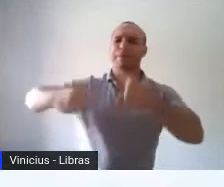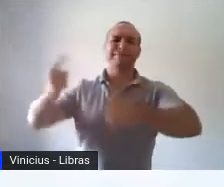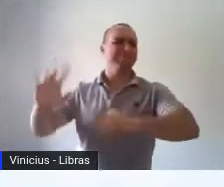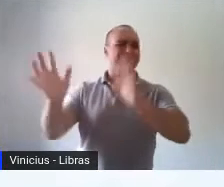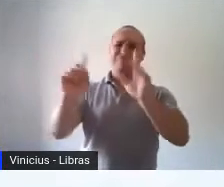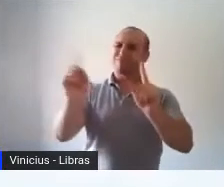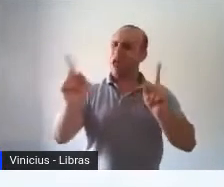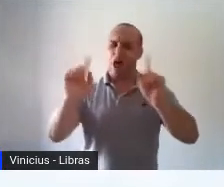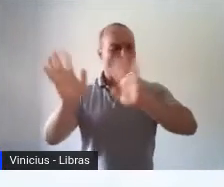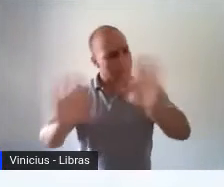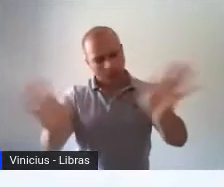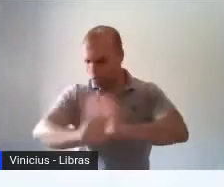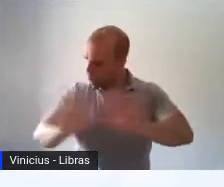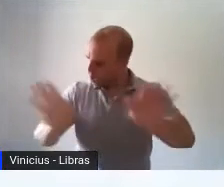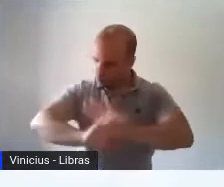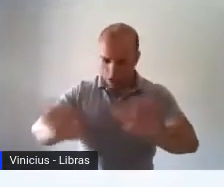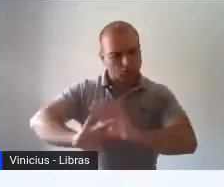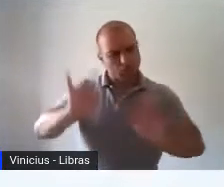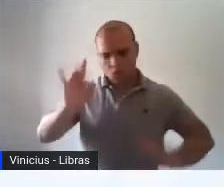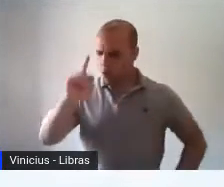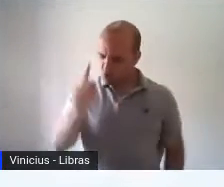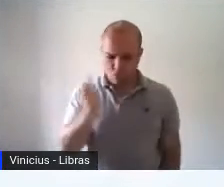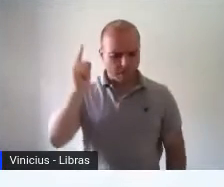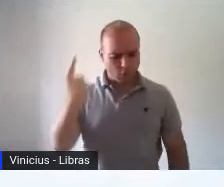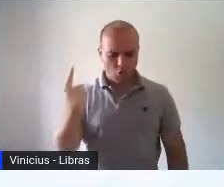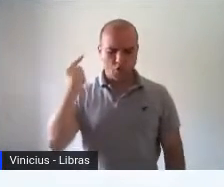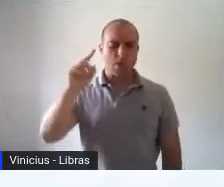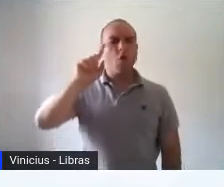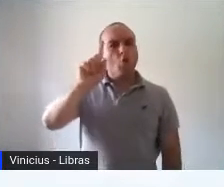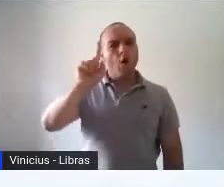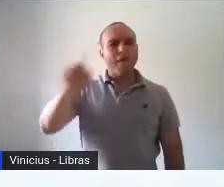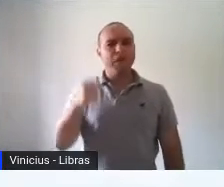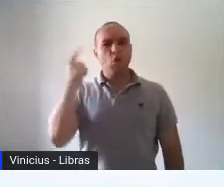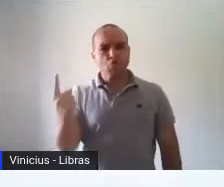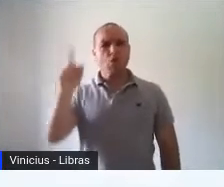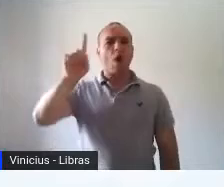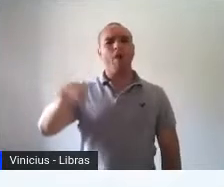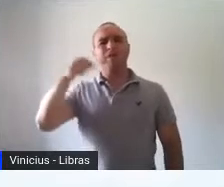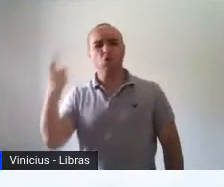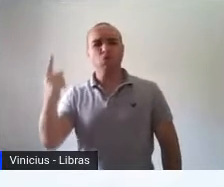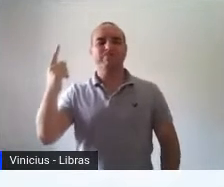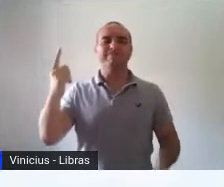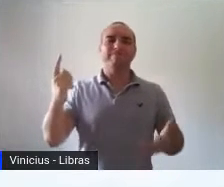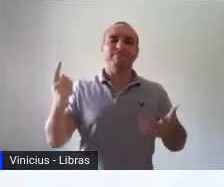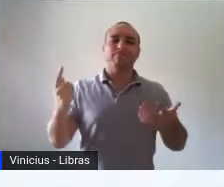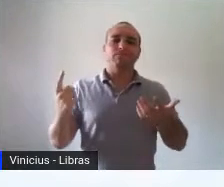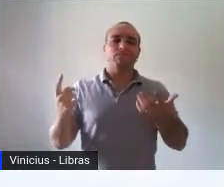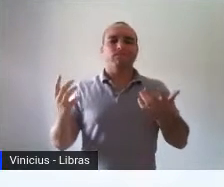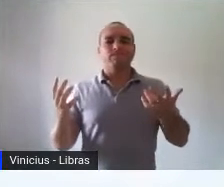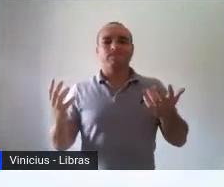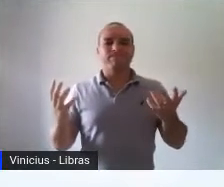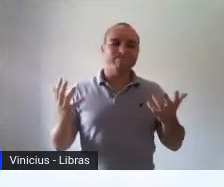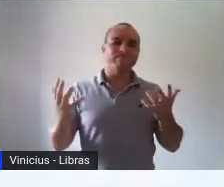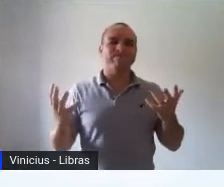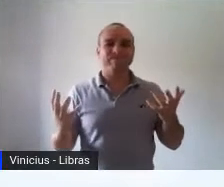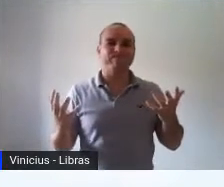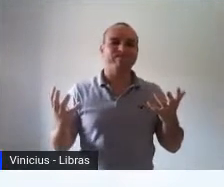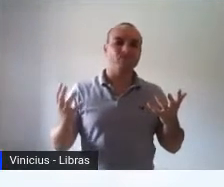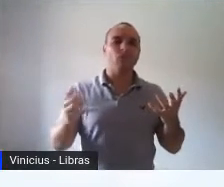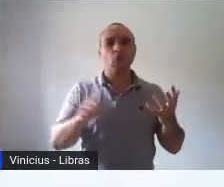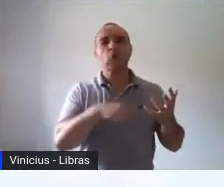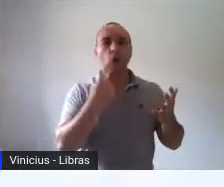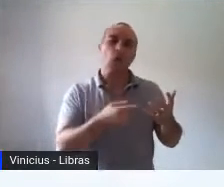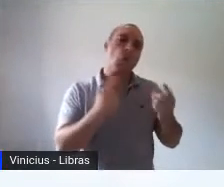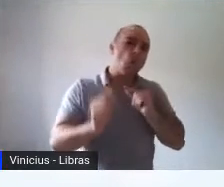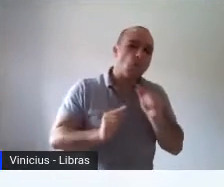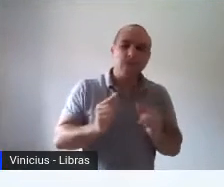que o patronal não queria cumprir o que estava escrito, né? Pelo menos na nossa interpretação, acabou se garantindo o 0,70. Então, o que ocorre?